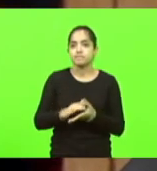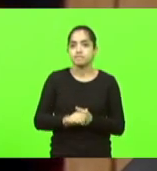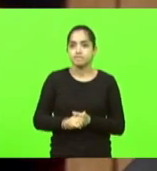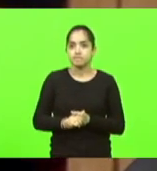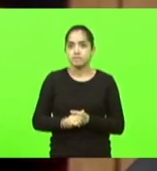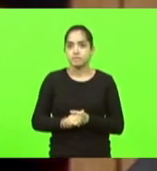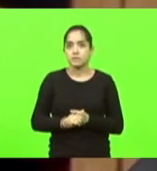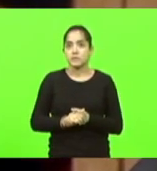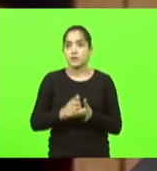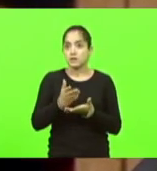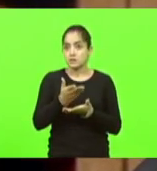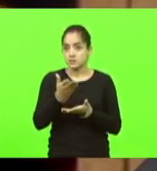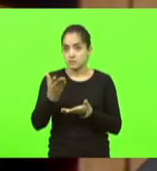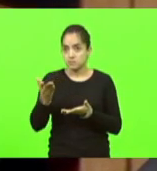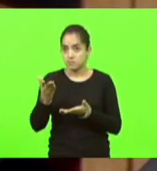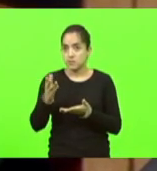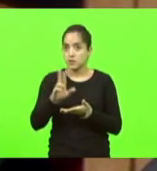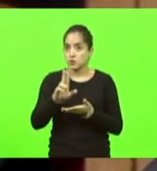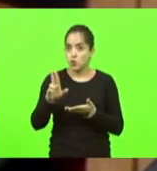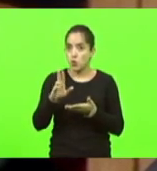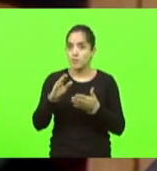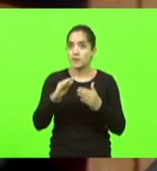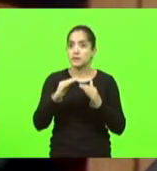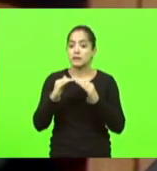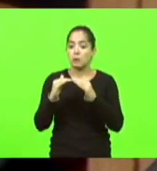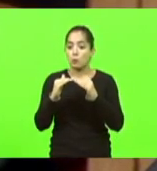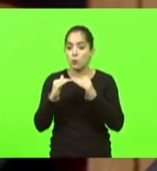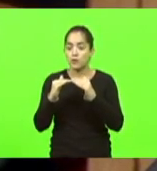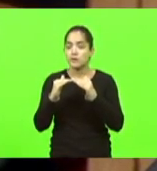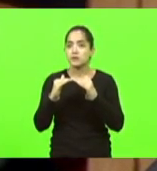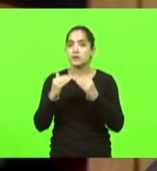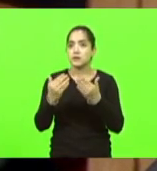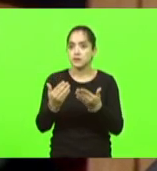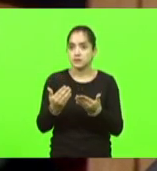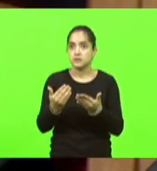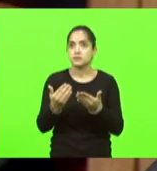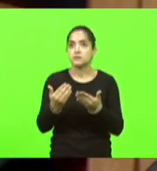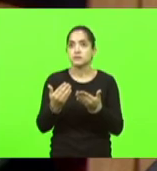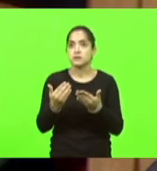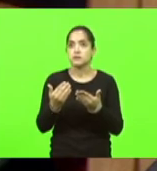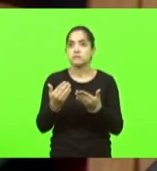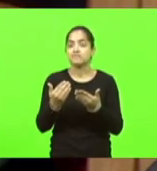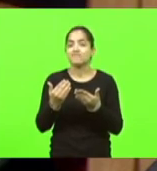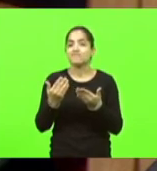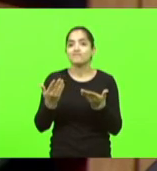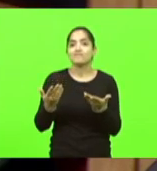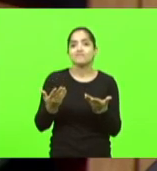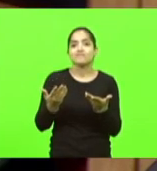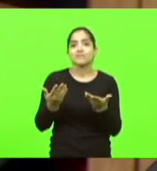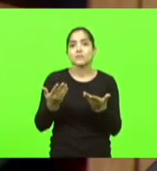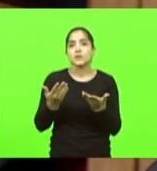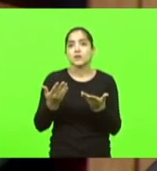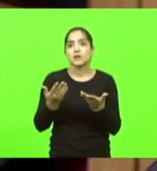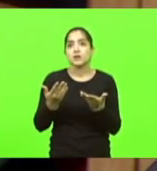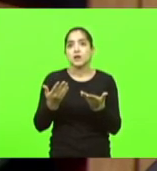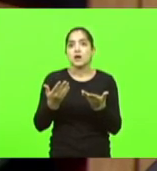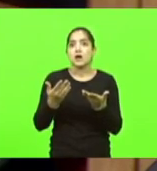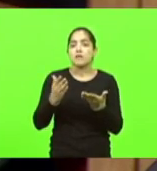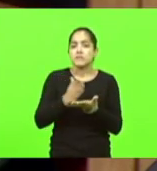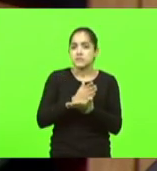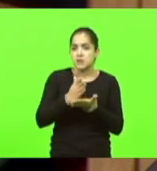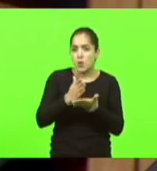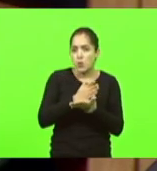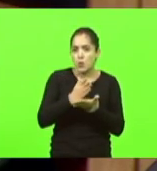e esse é o presidente em nome da coerência que norteie a minha vida é pública eu não posso deixar de tecer alguns comentários